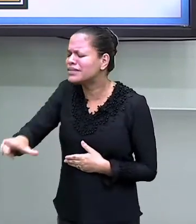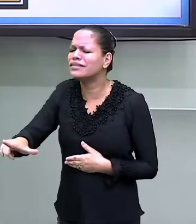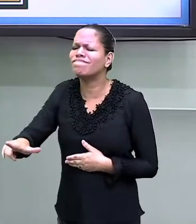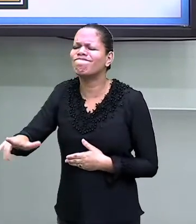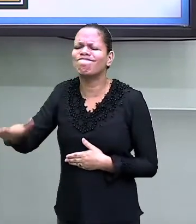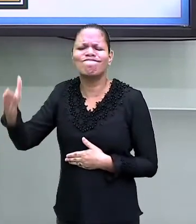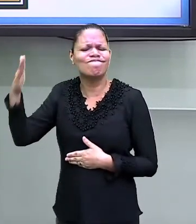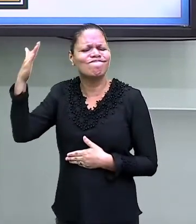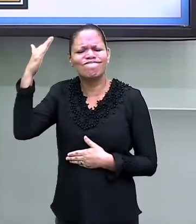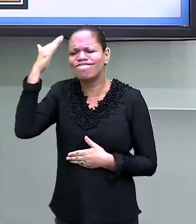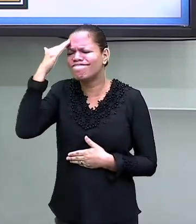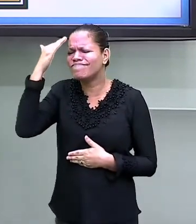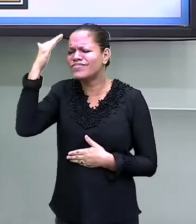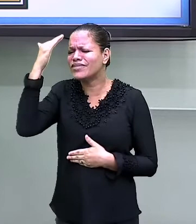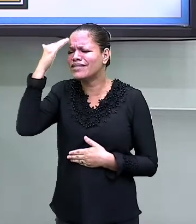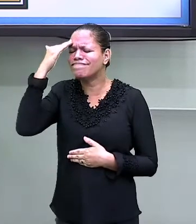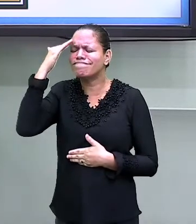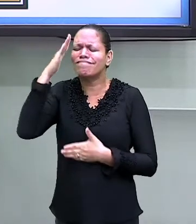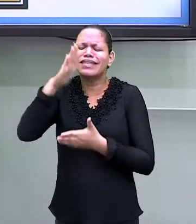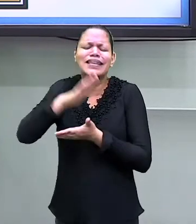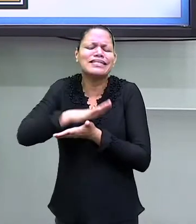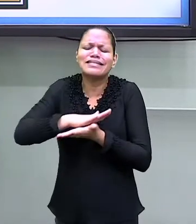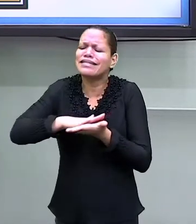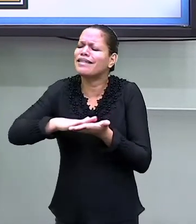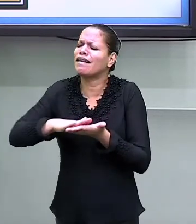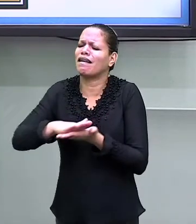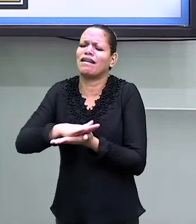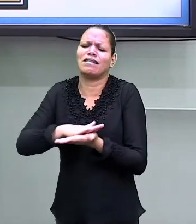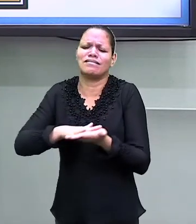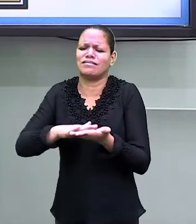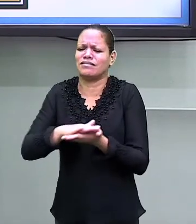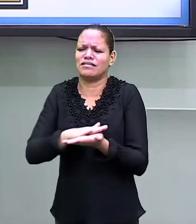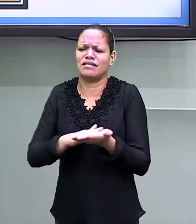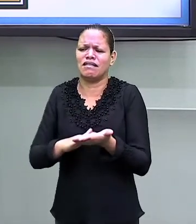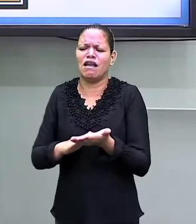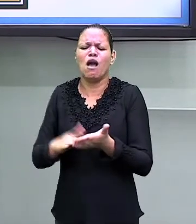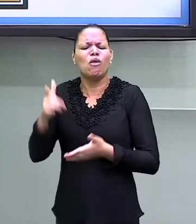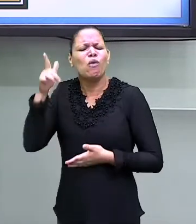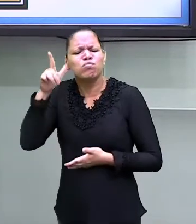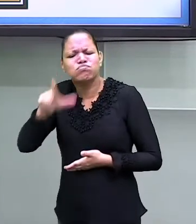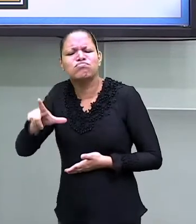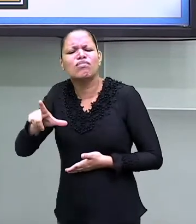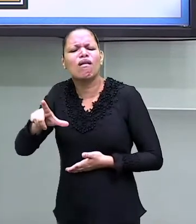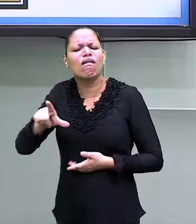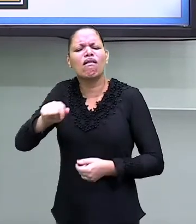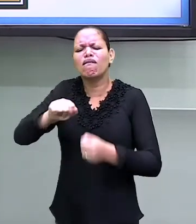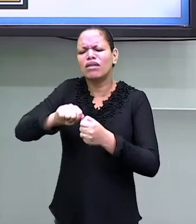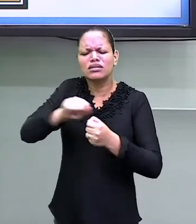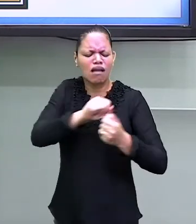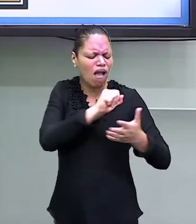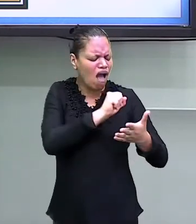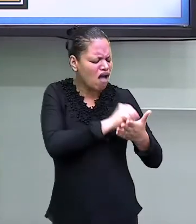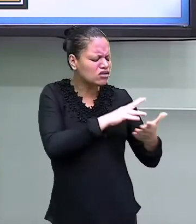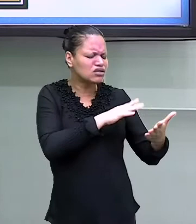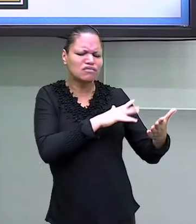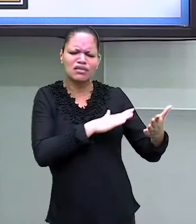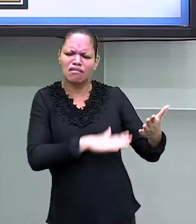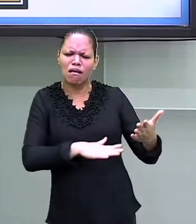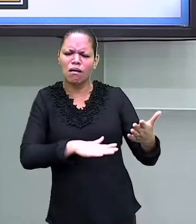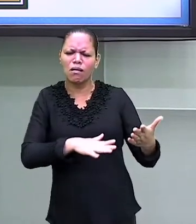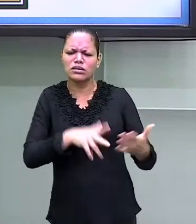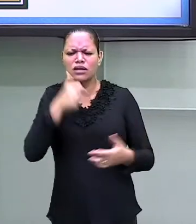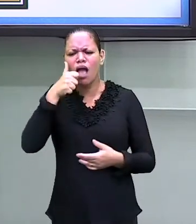quando chegava em casa, não conseguia fazer o dever. Então a mãe dele ficava, João, preste atenção, João,